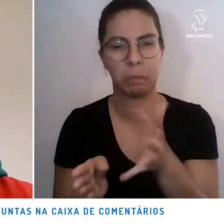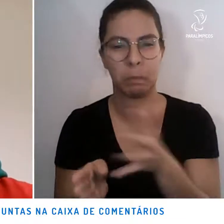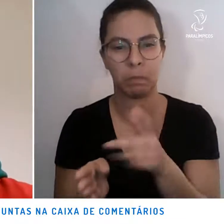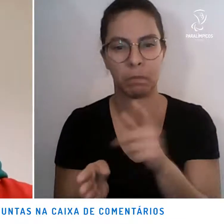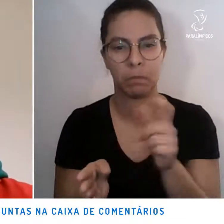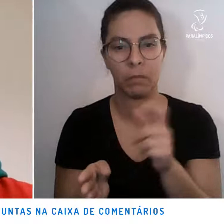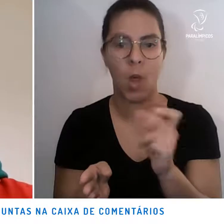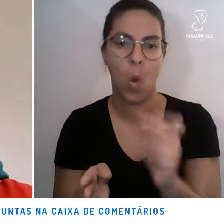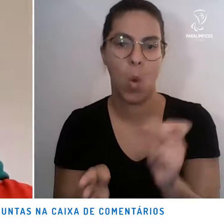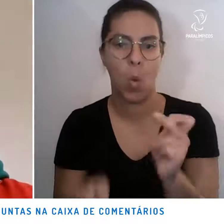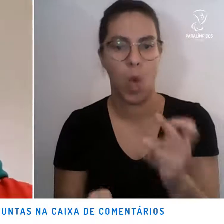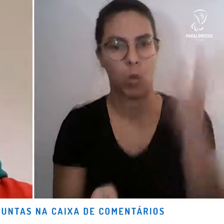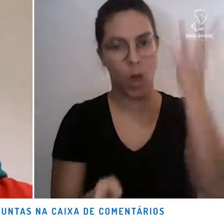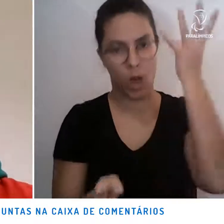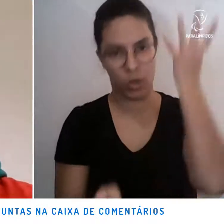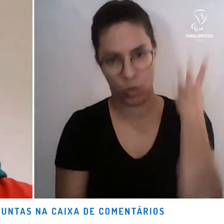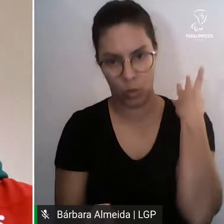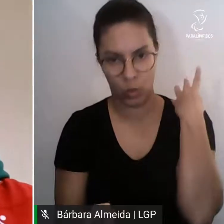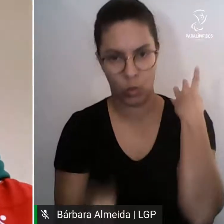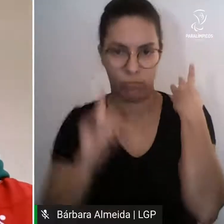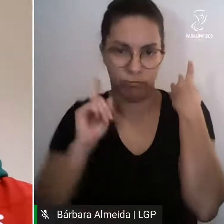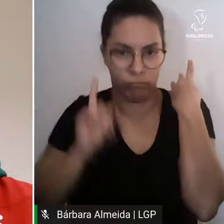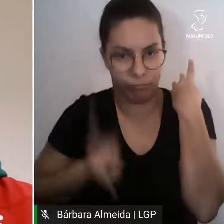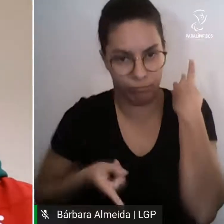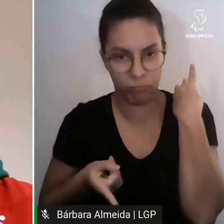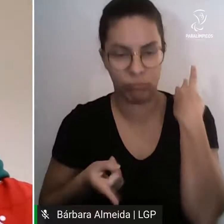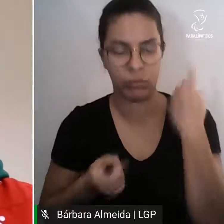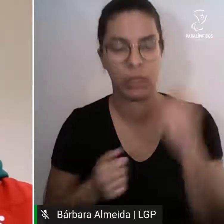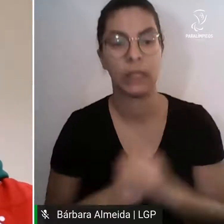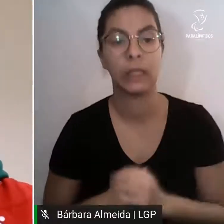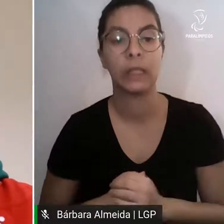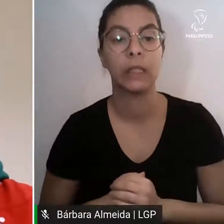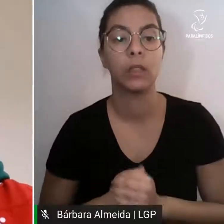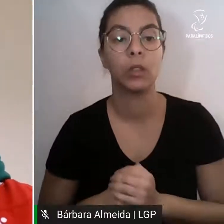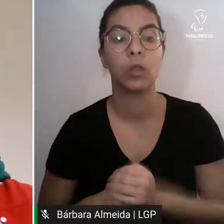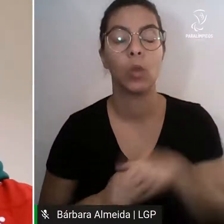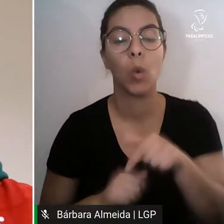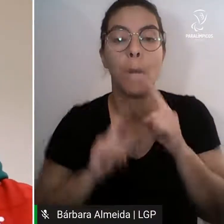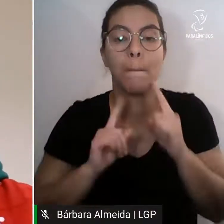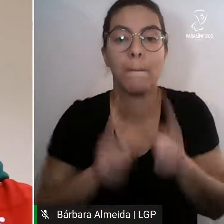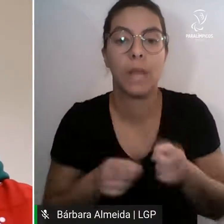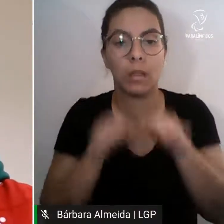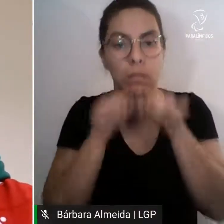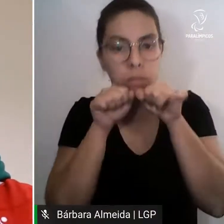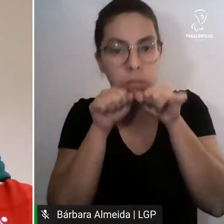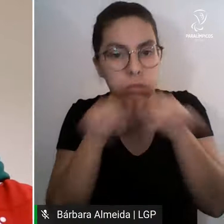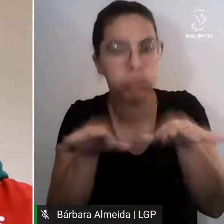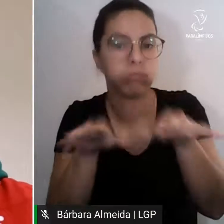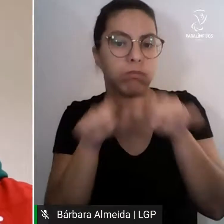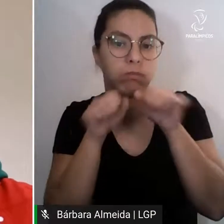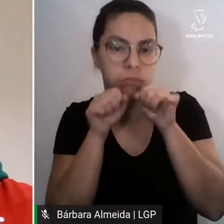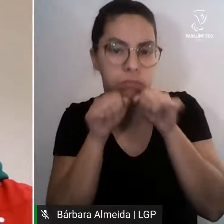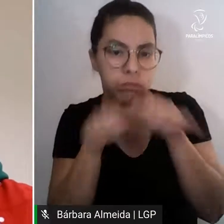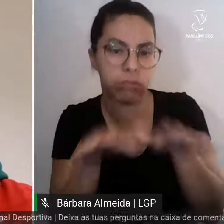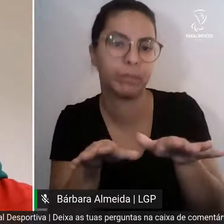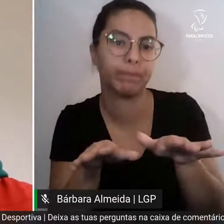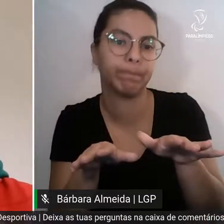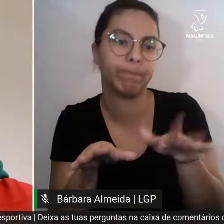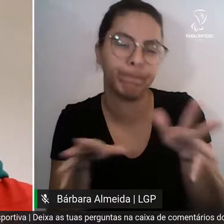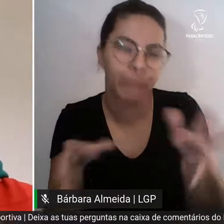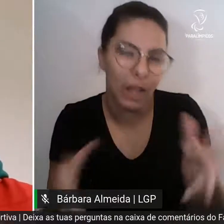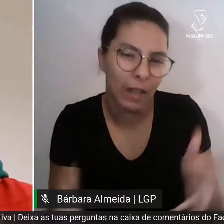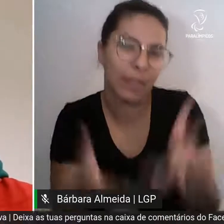4 anos. Nessa altura, começou-se por fazer uma divulgação ainda muito, muito